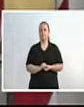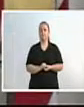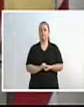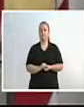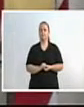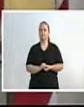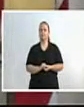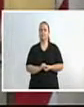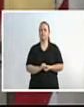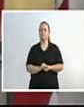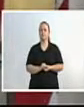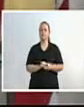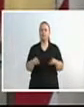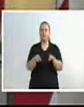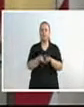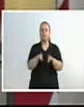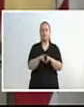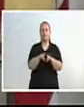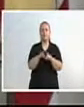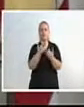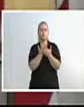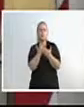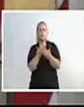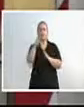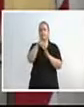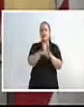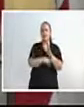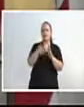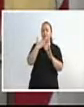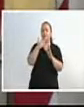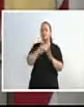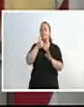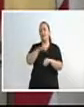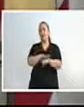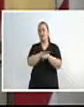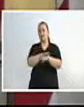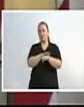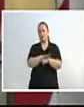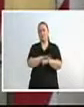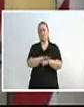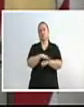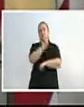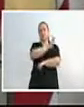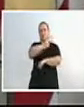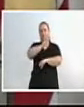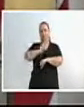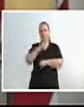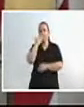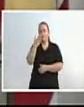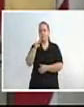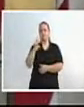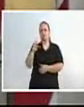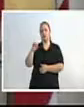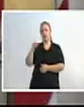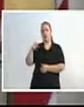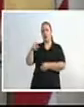estudo, um projeto, para que dê segurança ao trânsito no Tribes, junto ao Mercado Top. Ali tem os